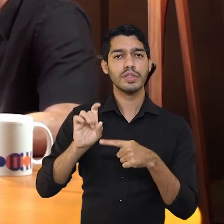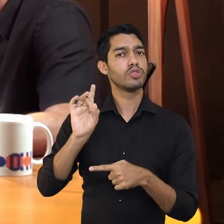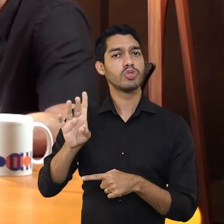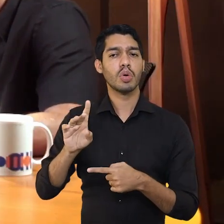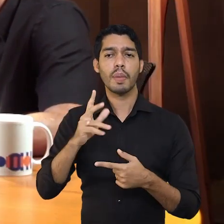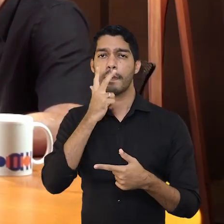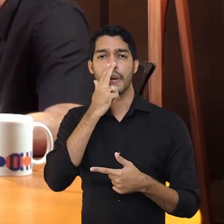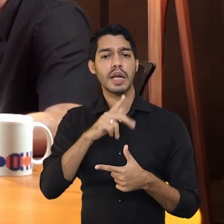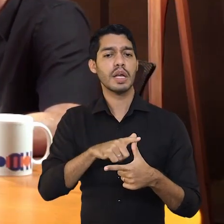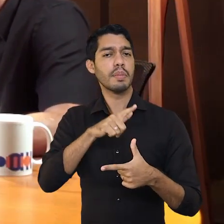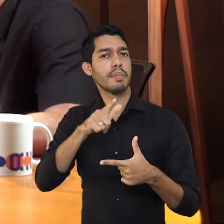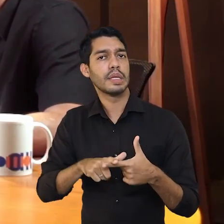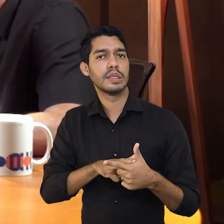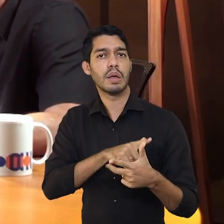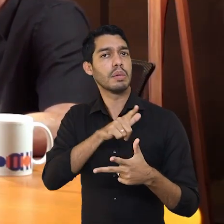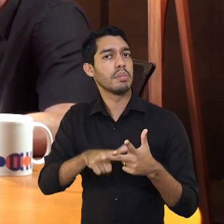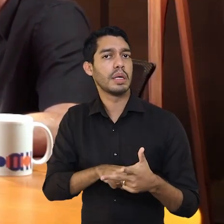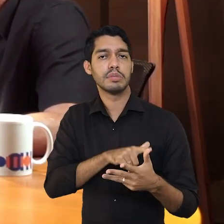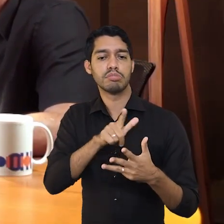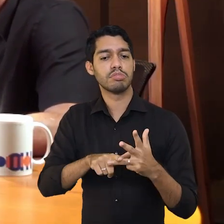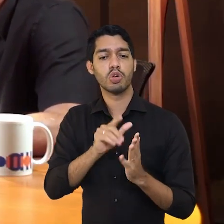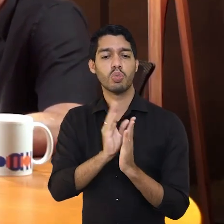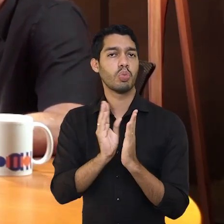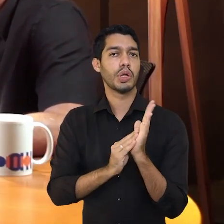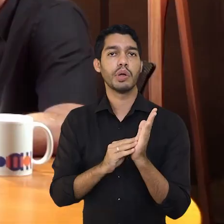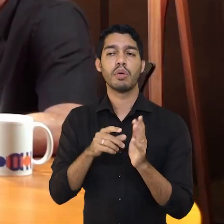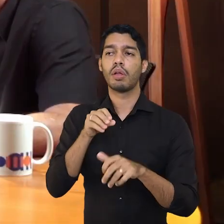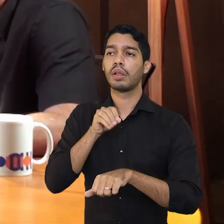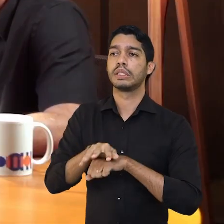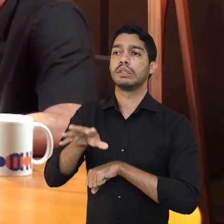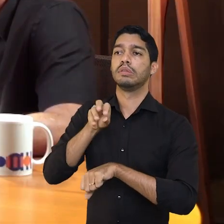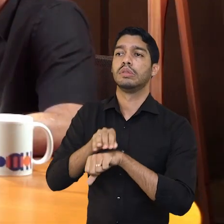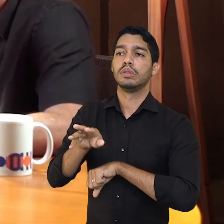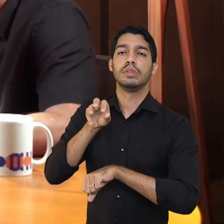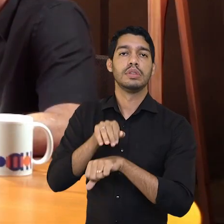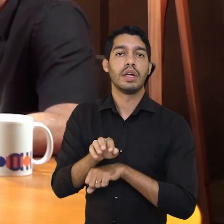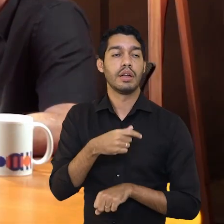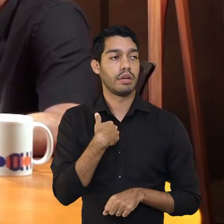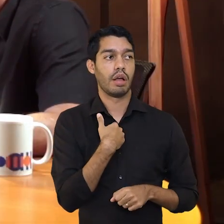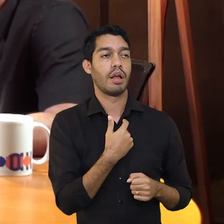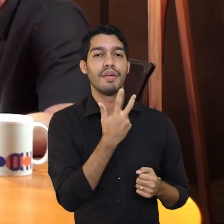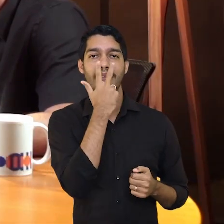repetição, de conteúdo, né? De você aprender coisas e acabar muitas vezes